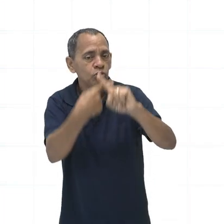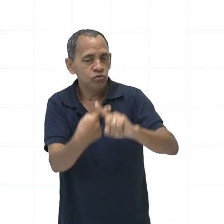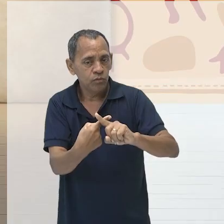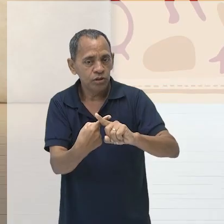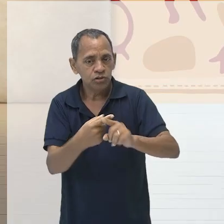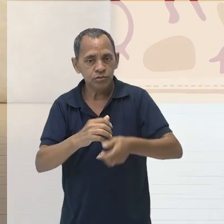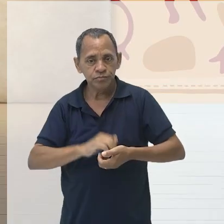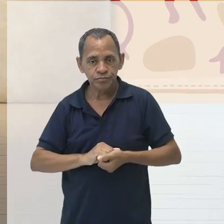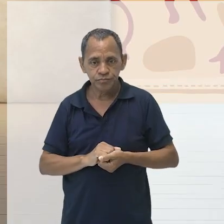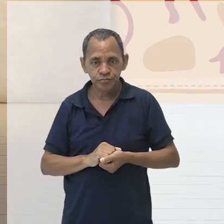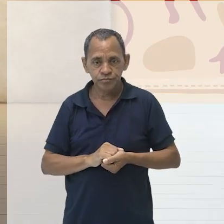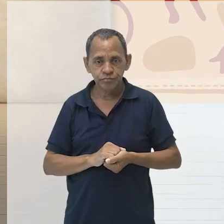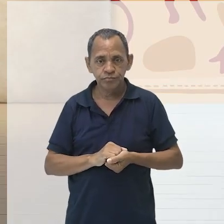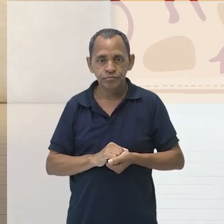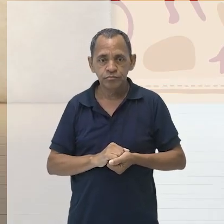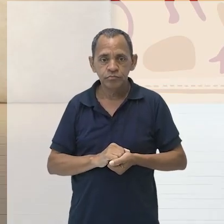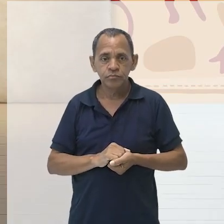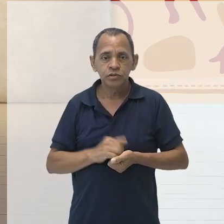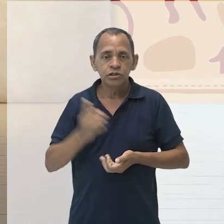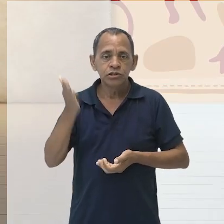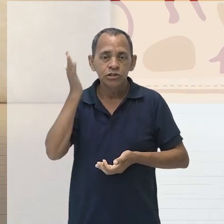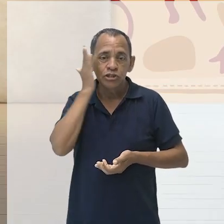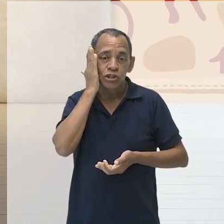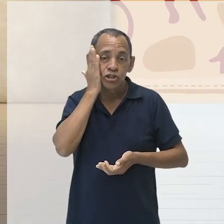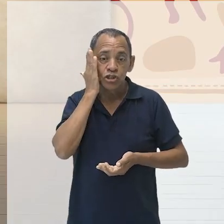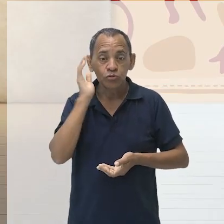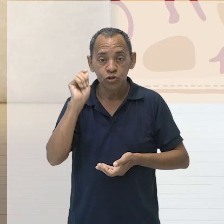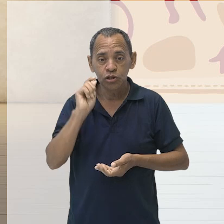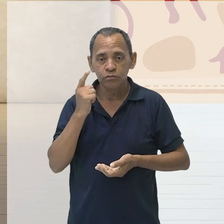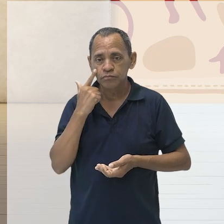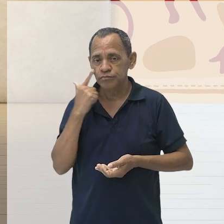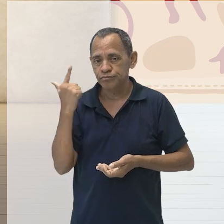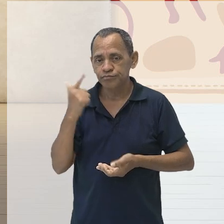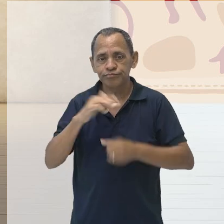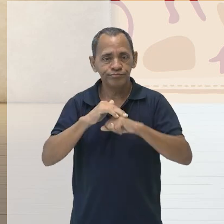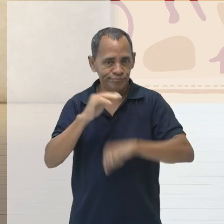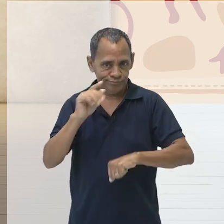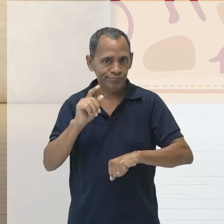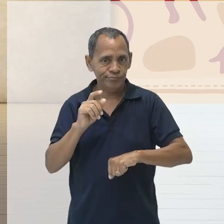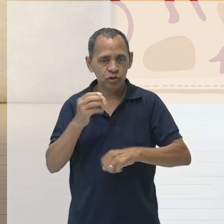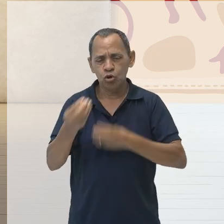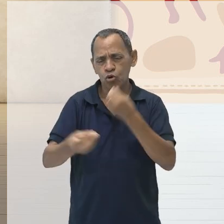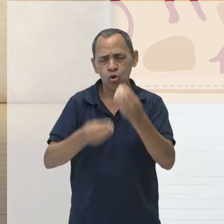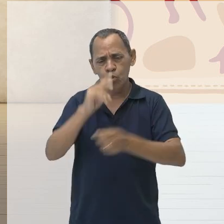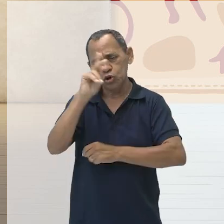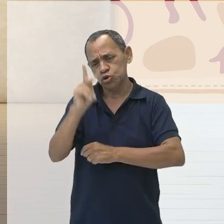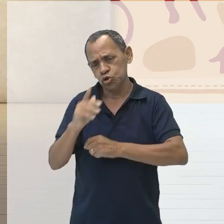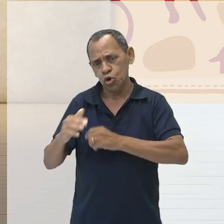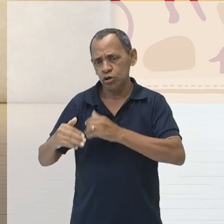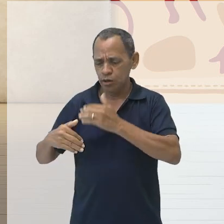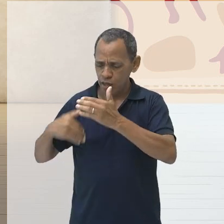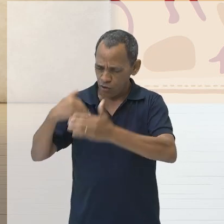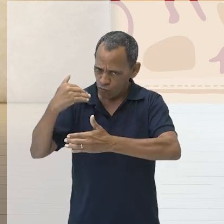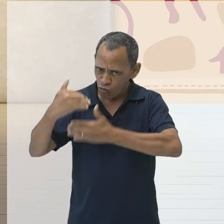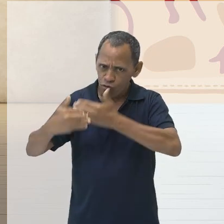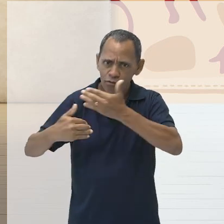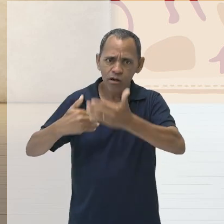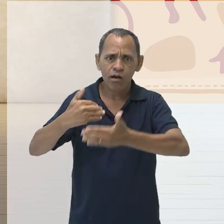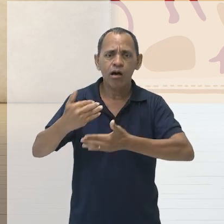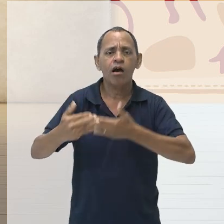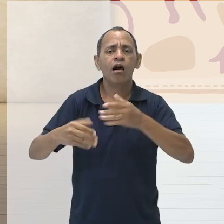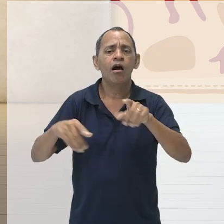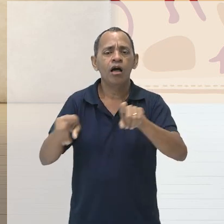nós entendermos um pouco mais da luta, né, dessa história, dessa evolução, eu convido vocês a fazer